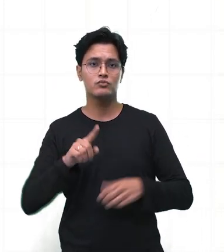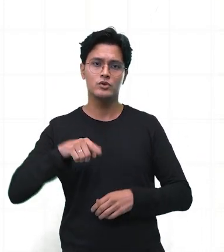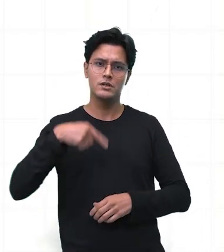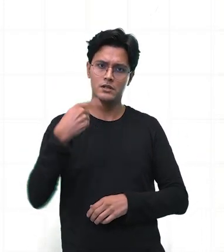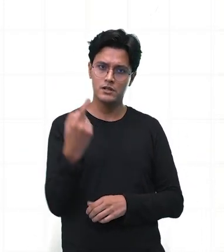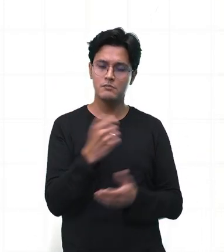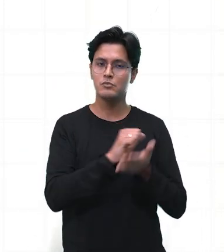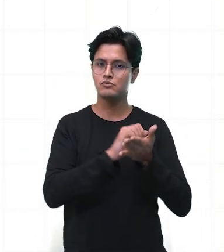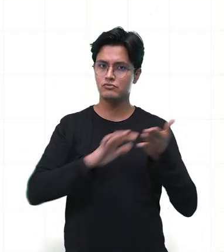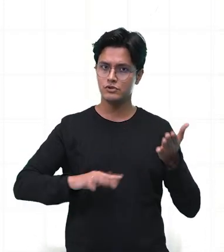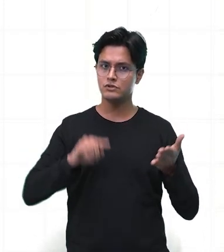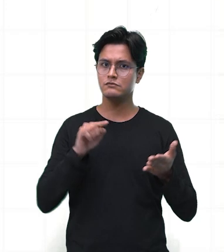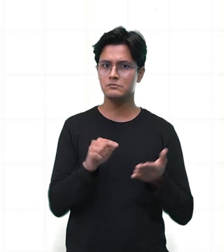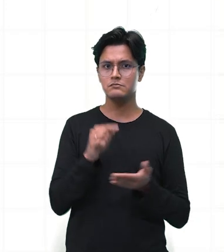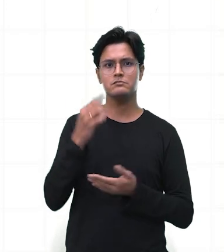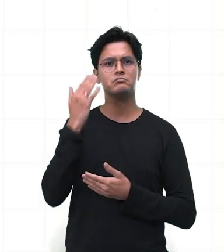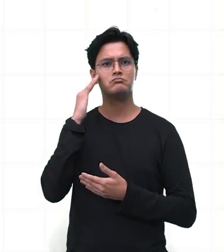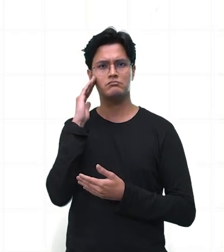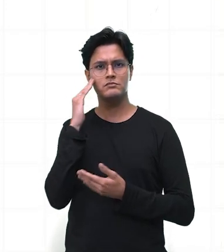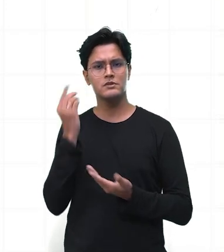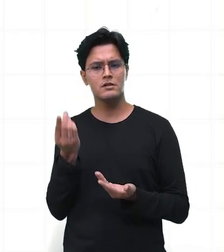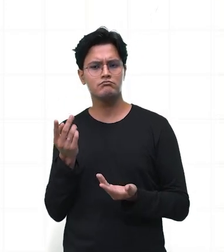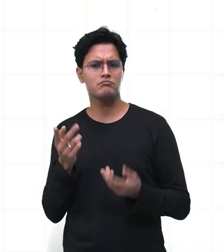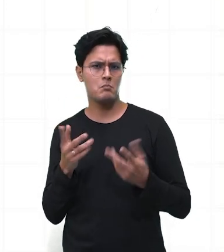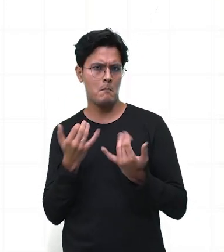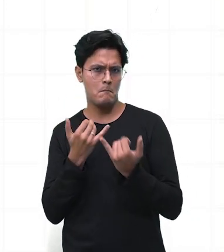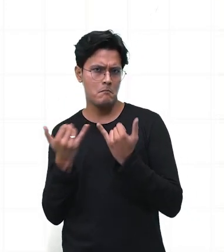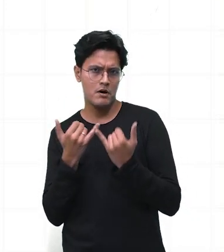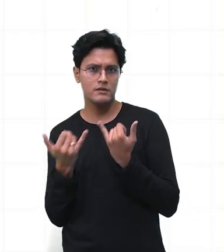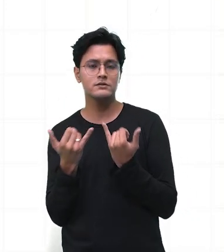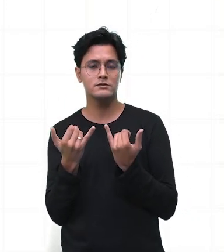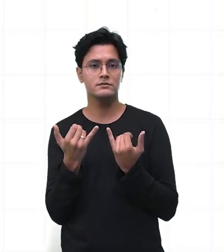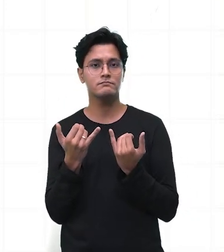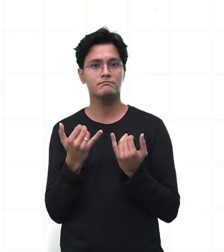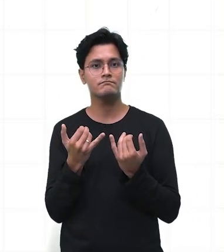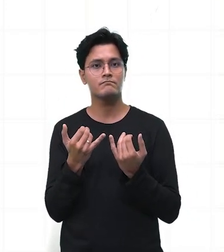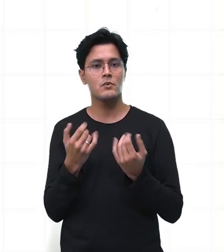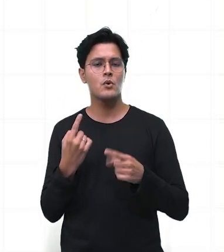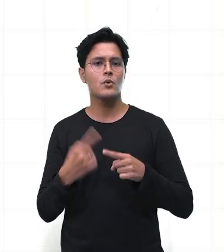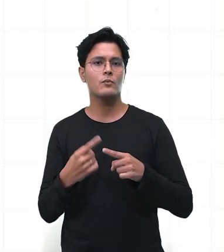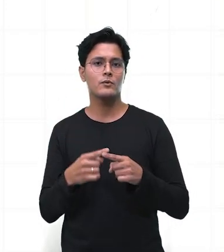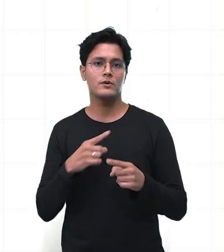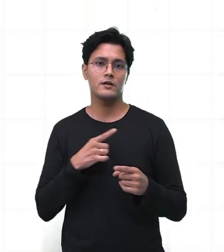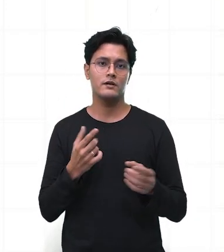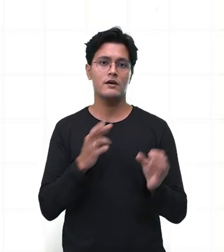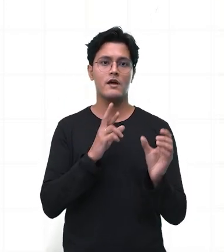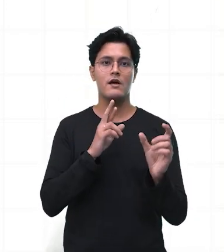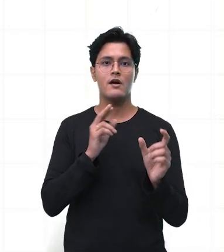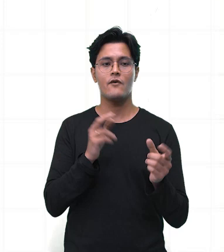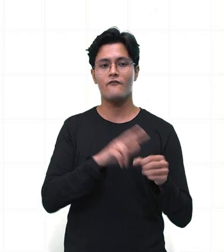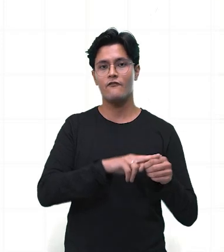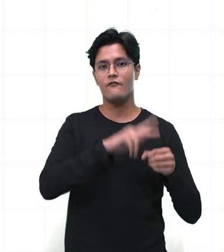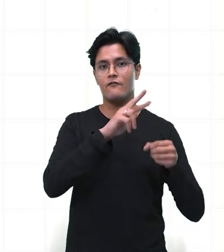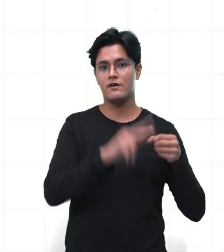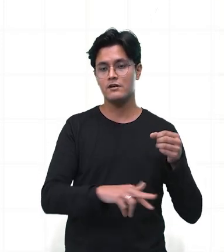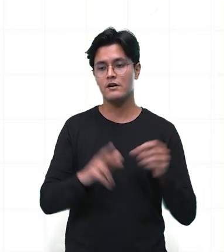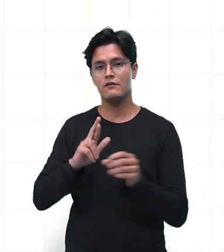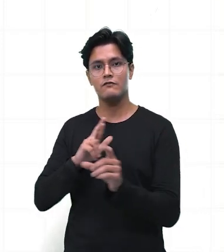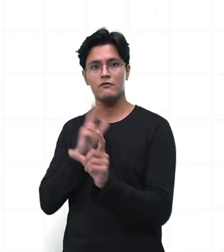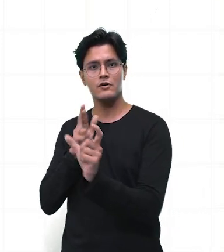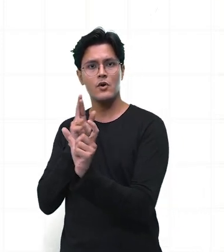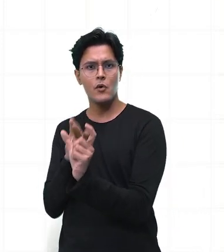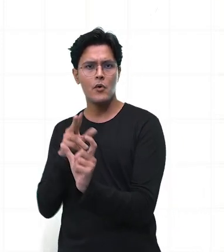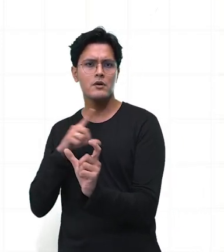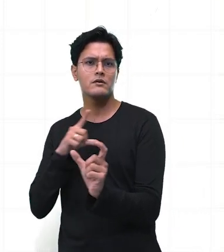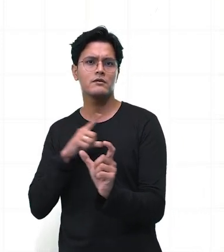pode até entender como sendo a mesma coisa, né? Já que tanto a variável quanto a incógnita são